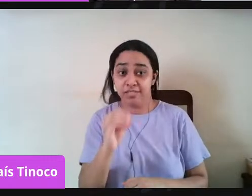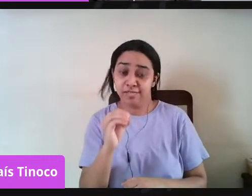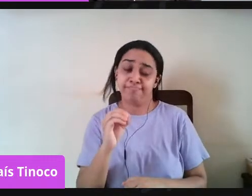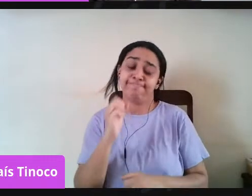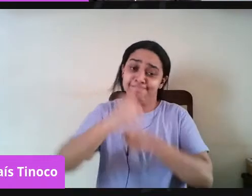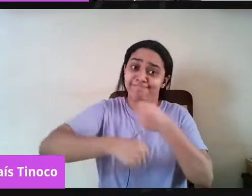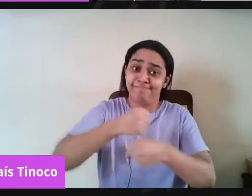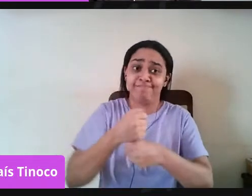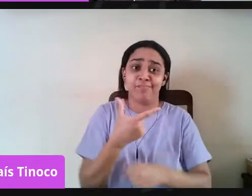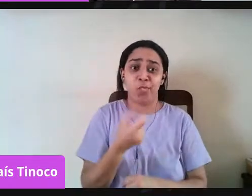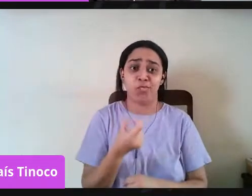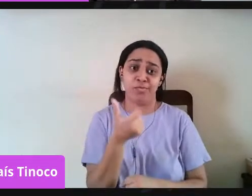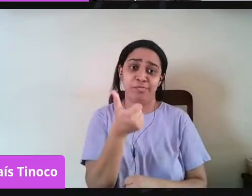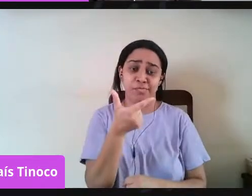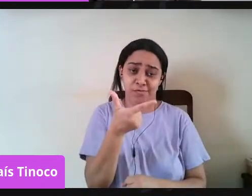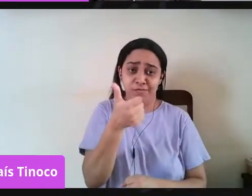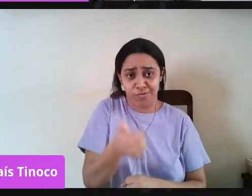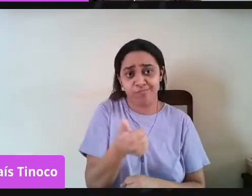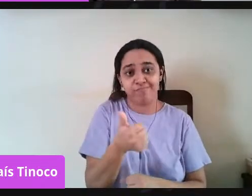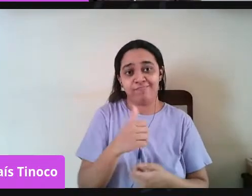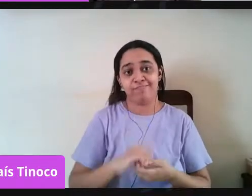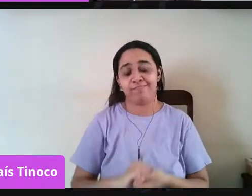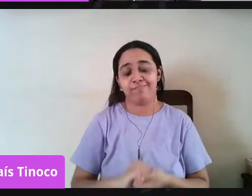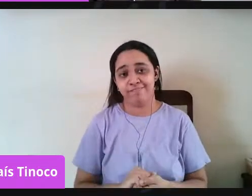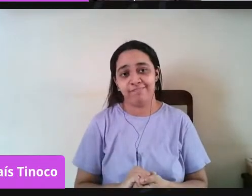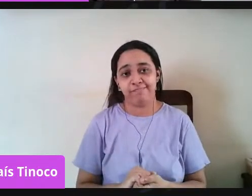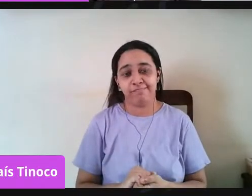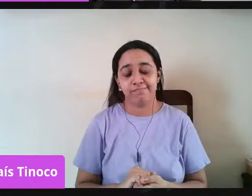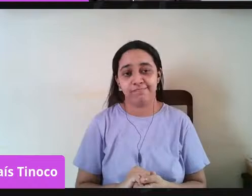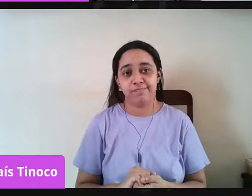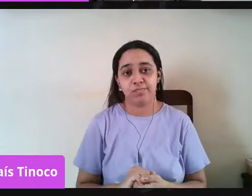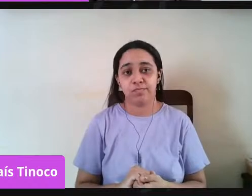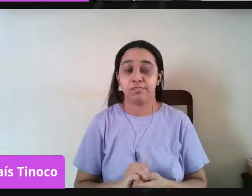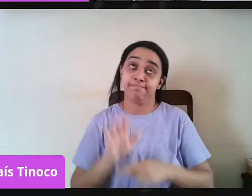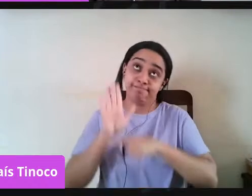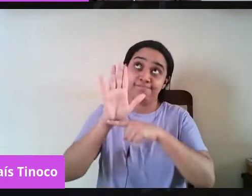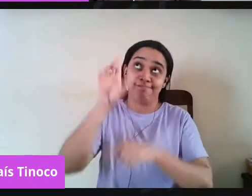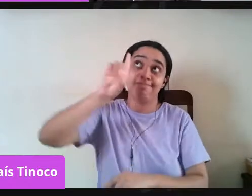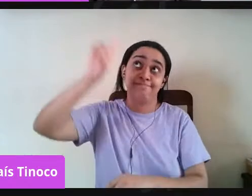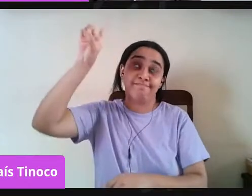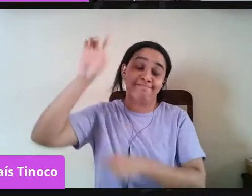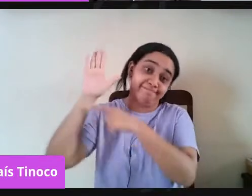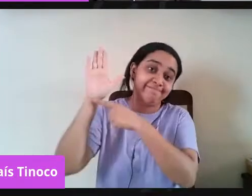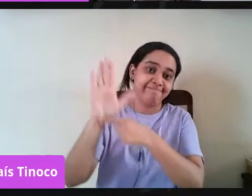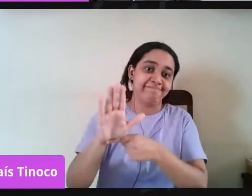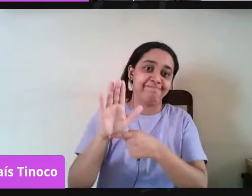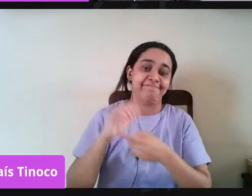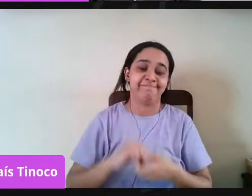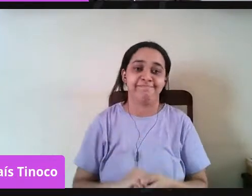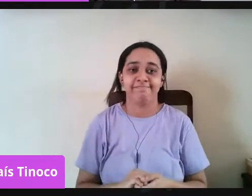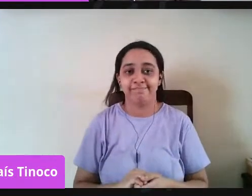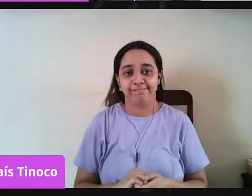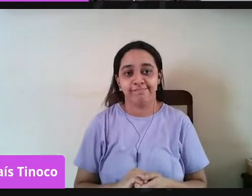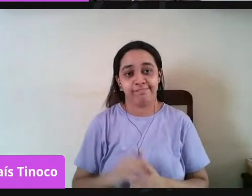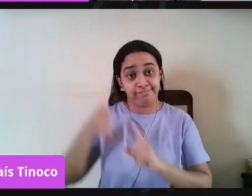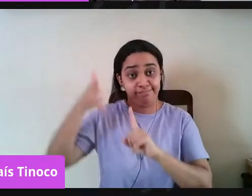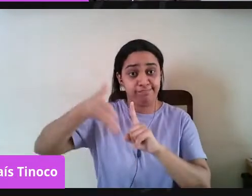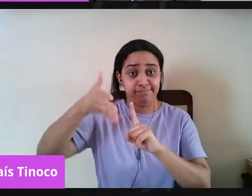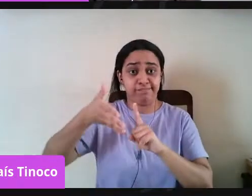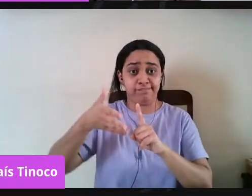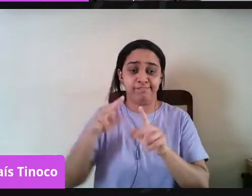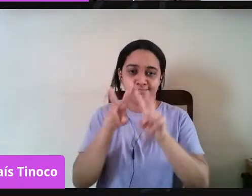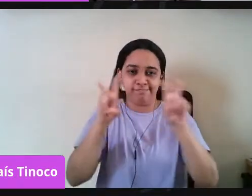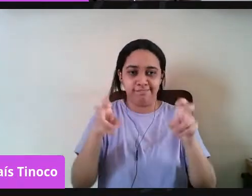de 2021, com a ajuda de Deus. A palestra de hoje